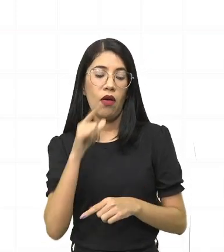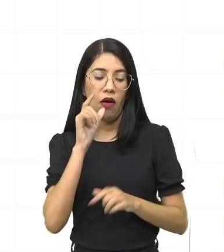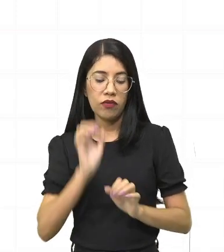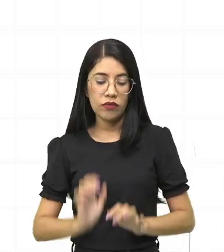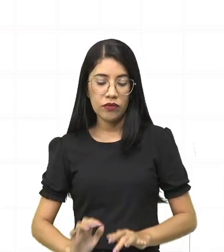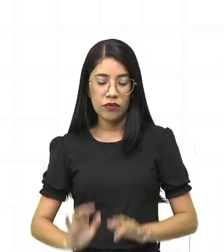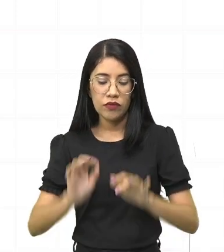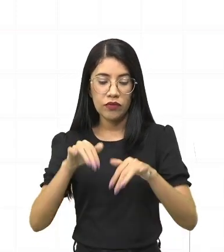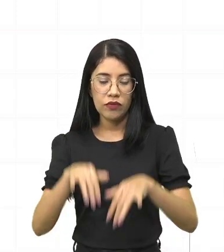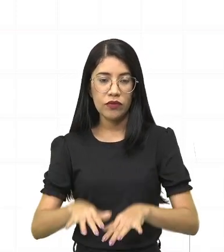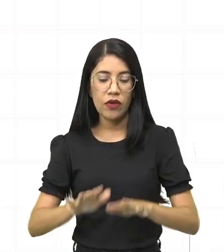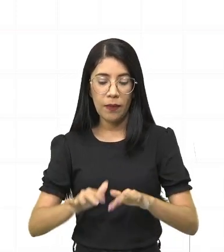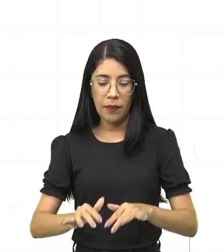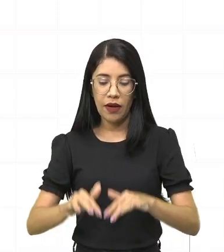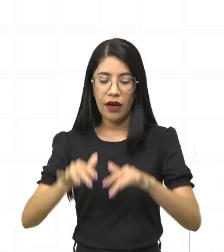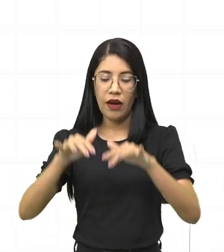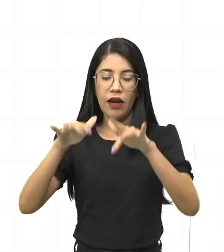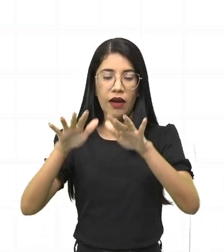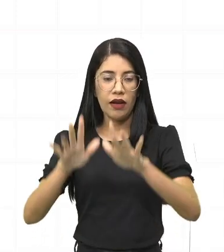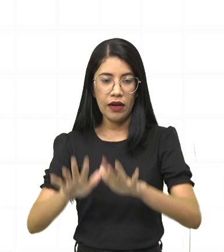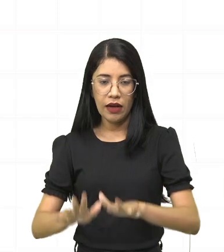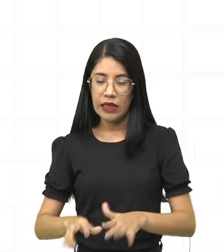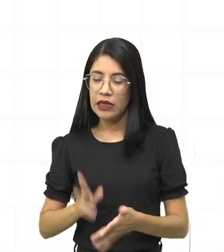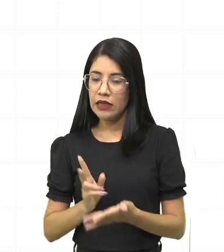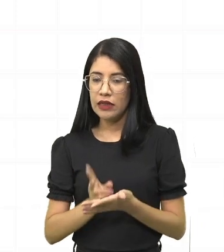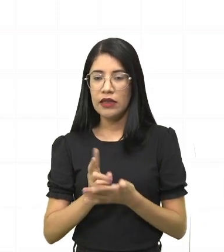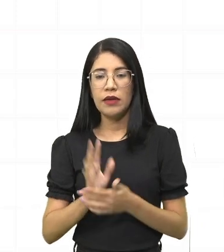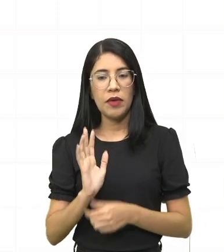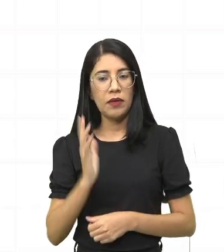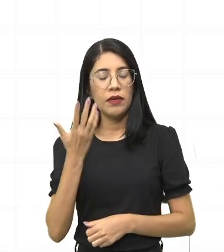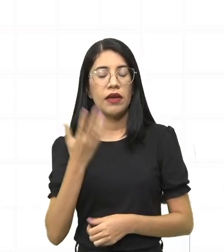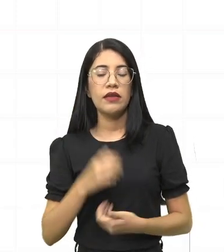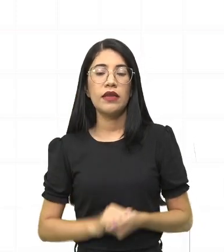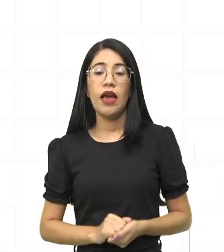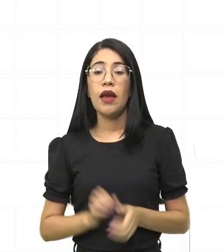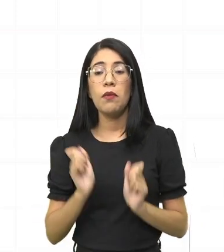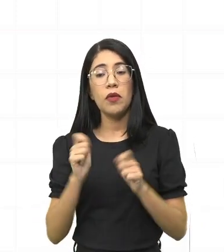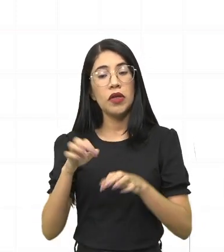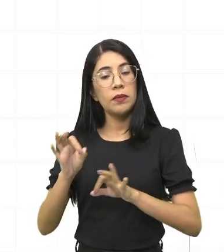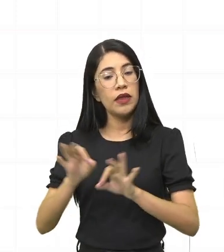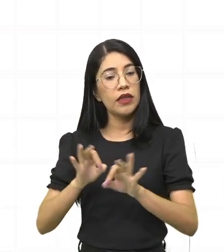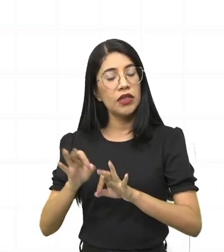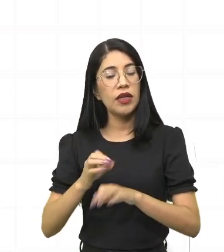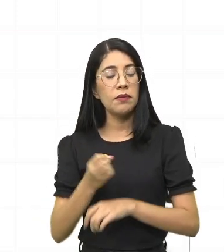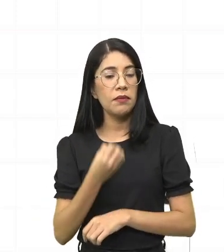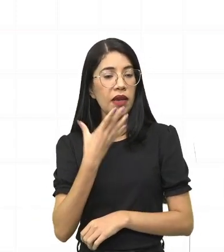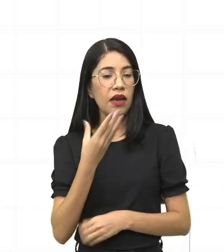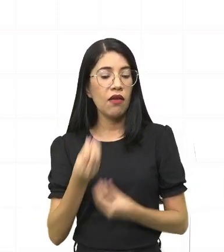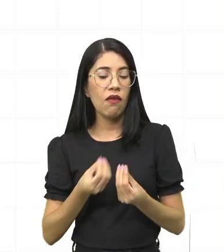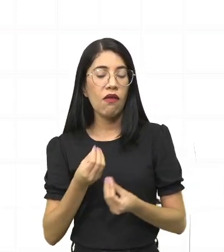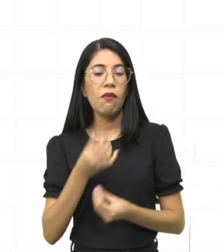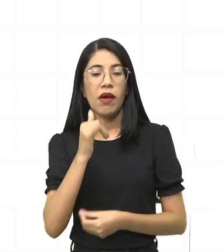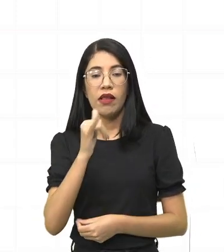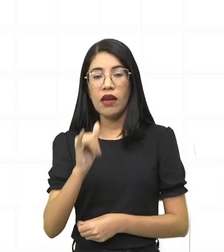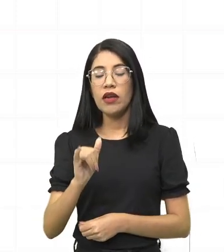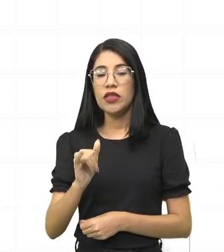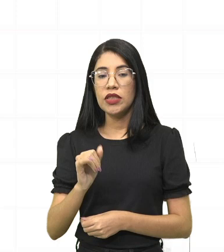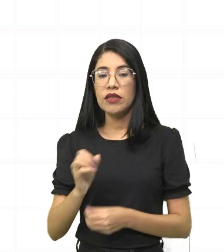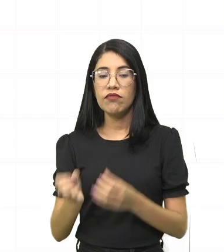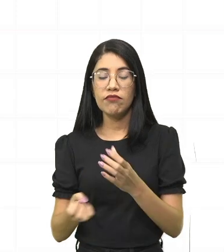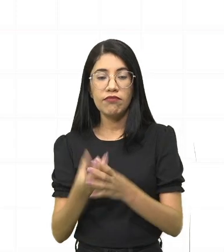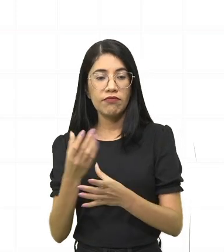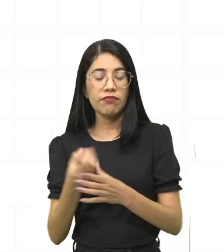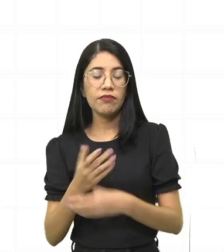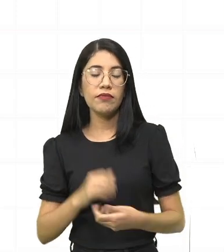ali sempre ocorrendo, e isso permite um planejamento eficiente da geração de energia. Então, a geração de energia